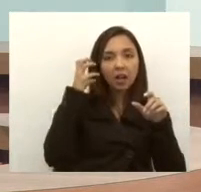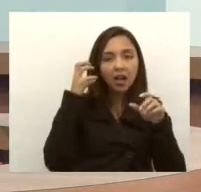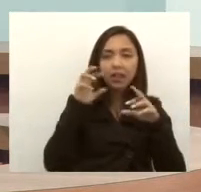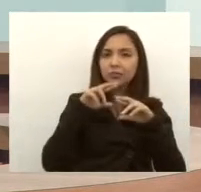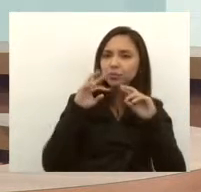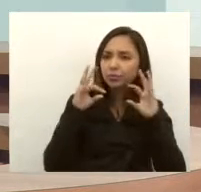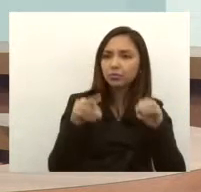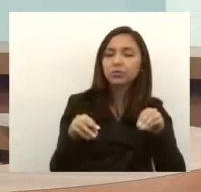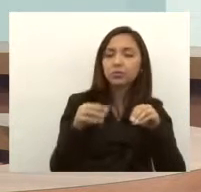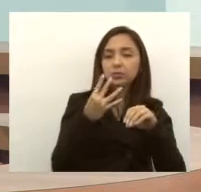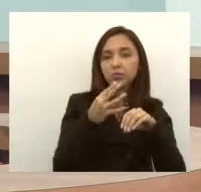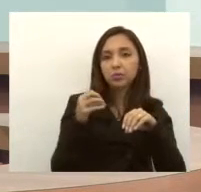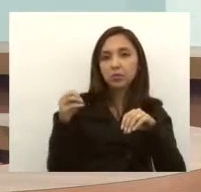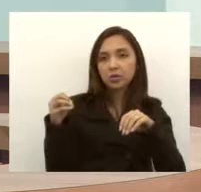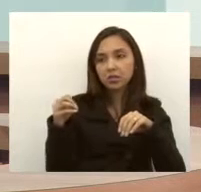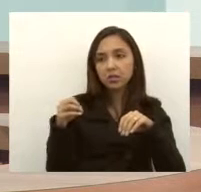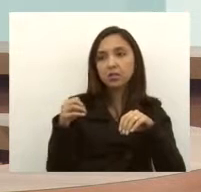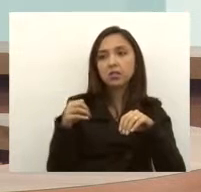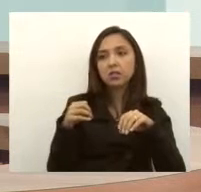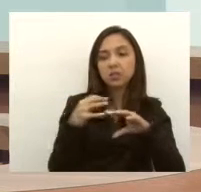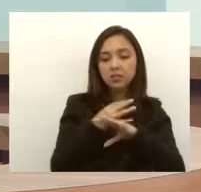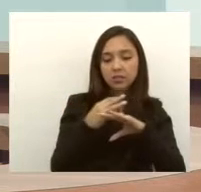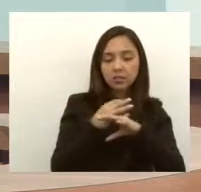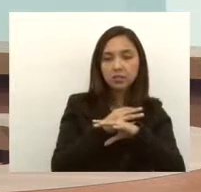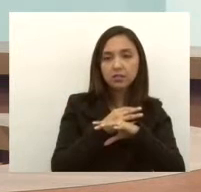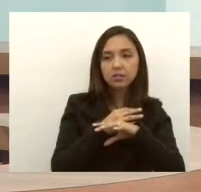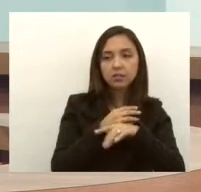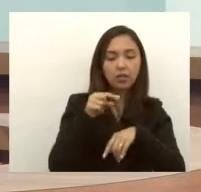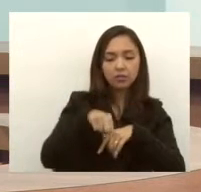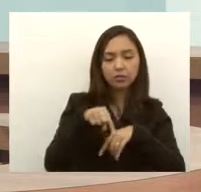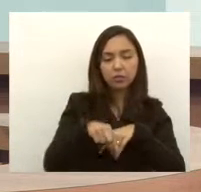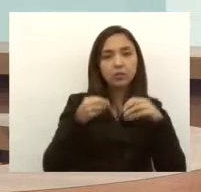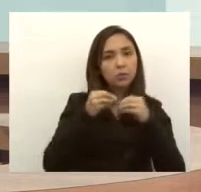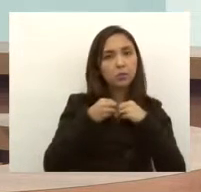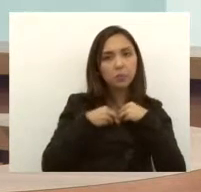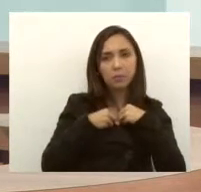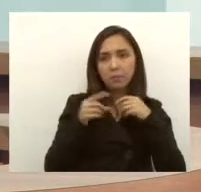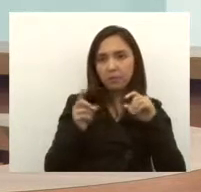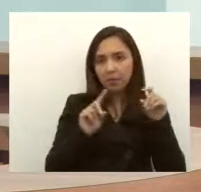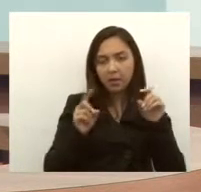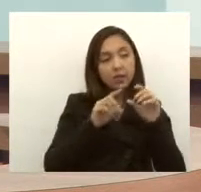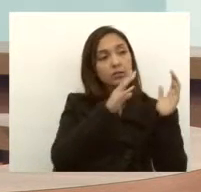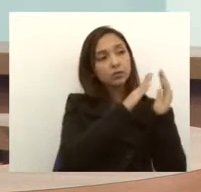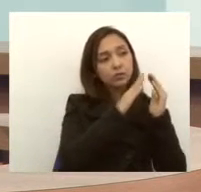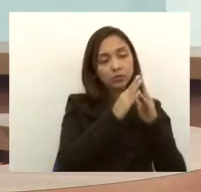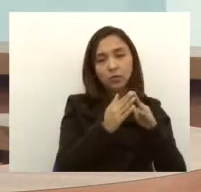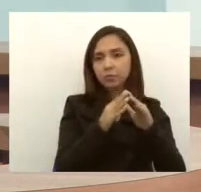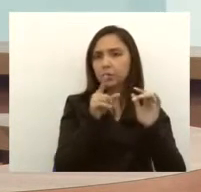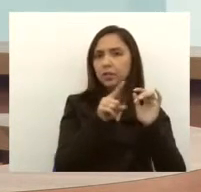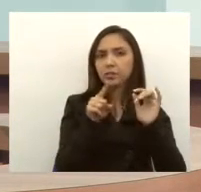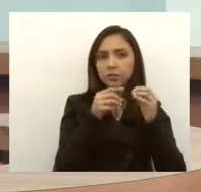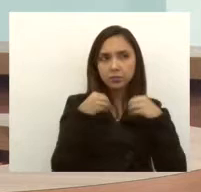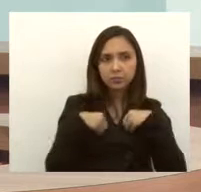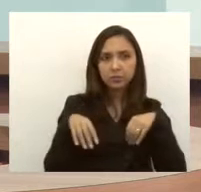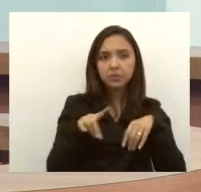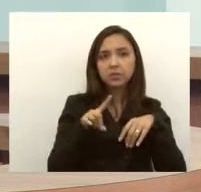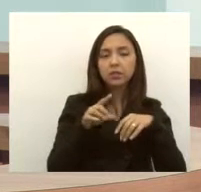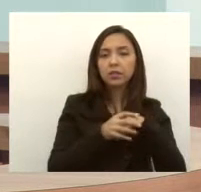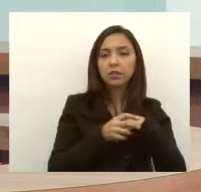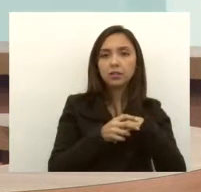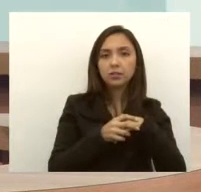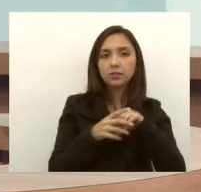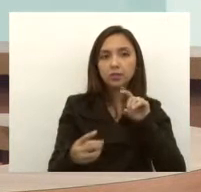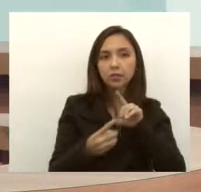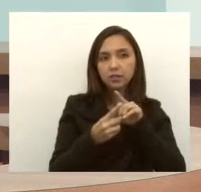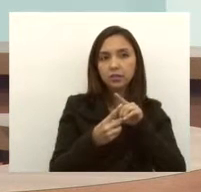naquele pacote de R$400 mil. A cidade de Guarulhos não merece isso, né? As comunidades não merecem o atendimento que a prefeitura está dando hoje.